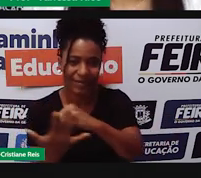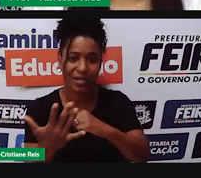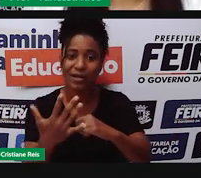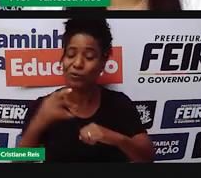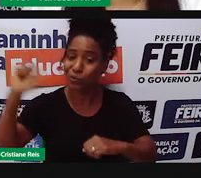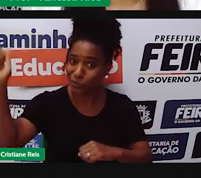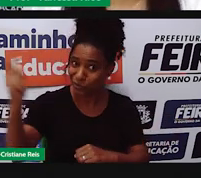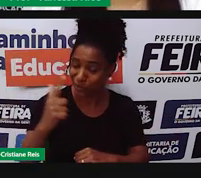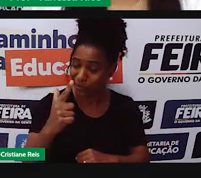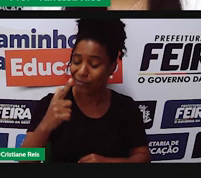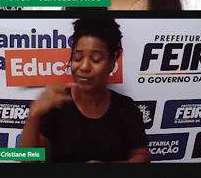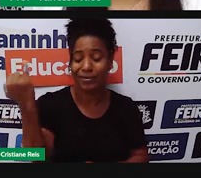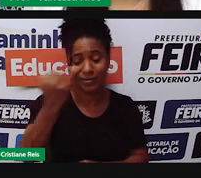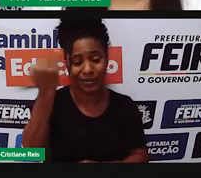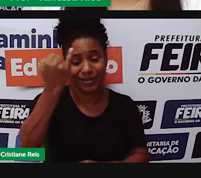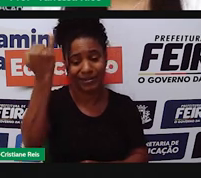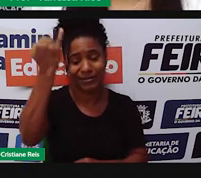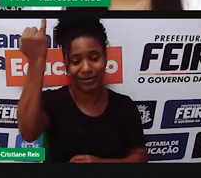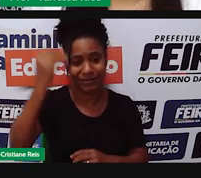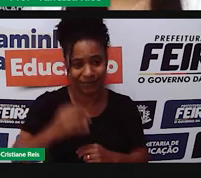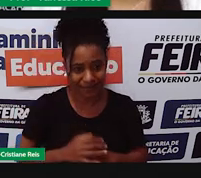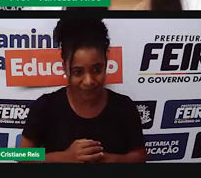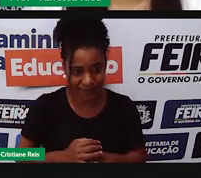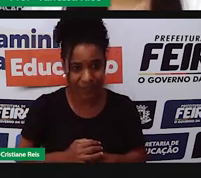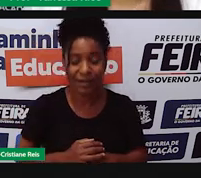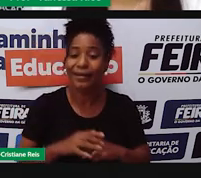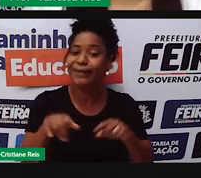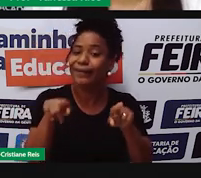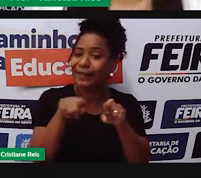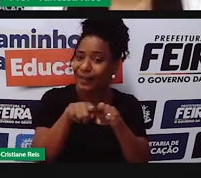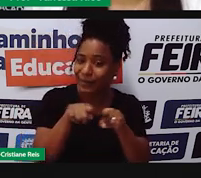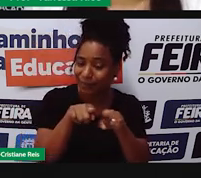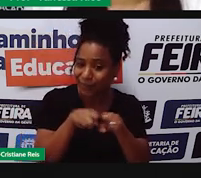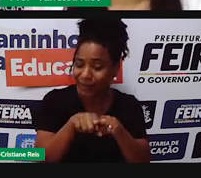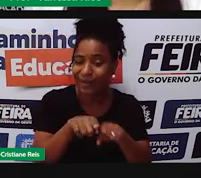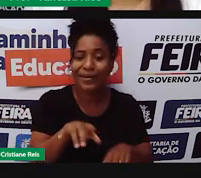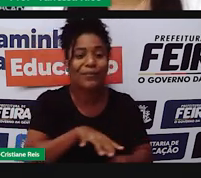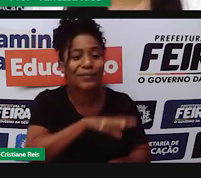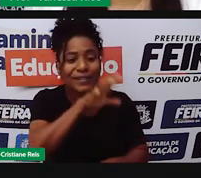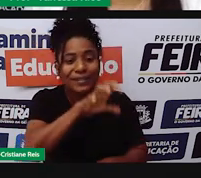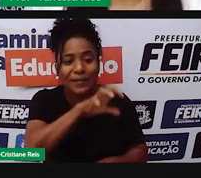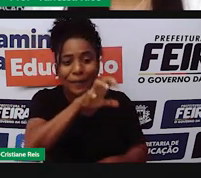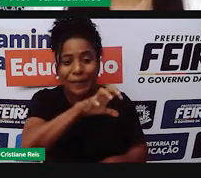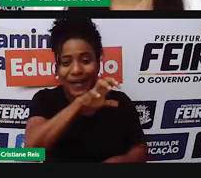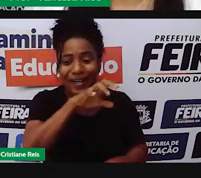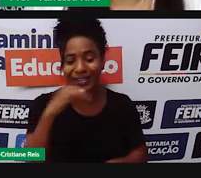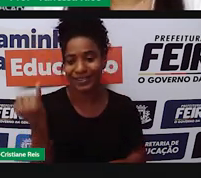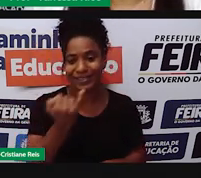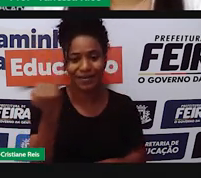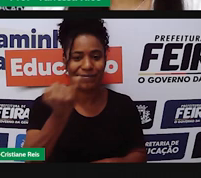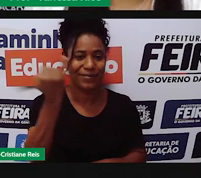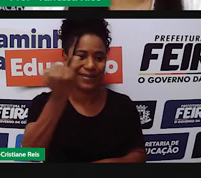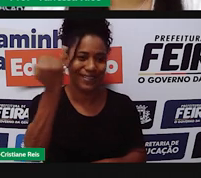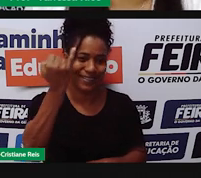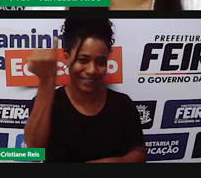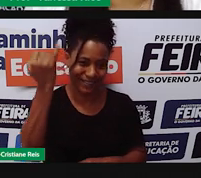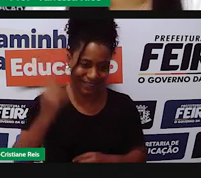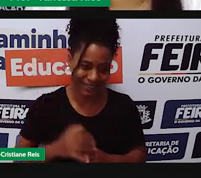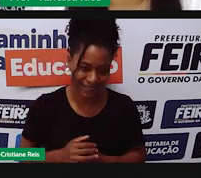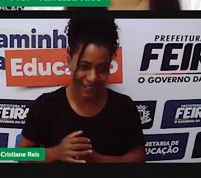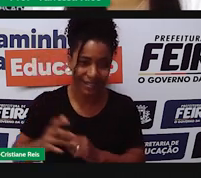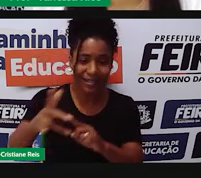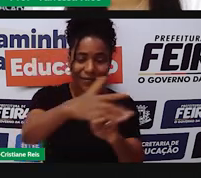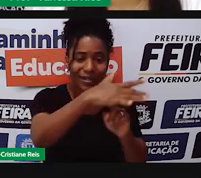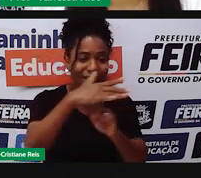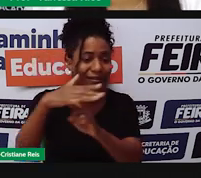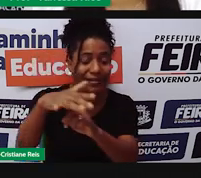Os animais também sofreriam, né? A formação dos dias, das noites, das estações do ano, elas coordenam